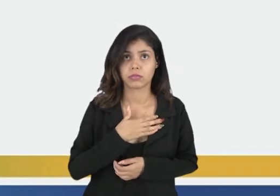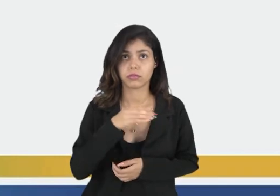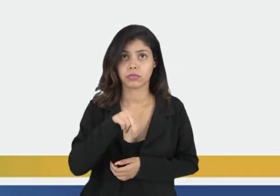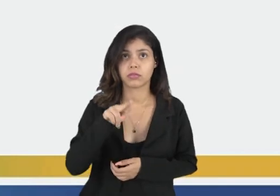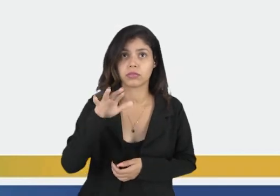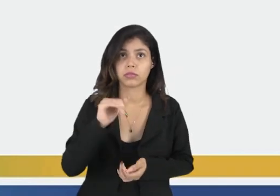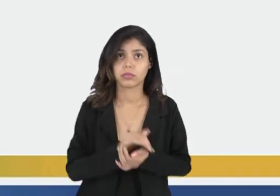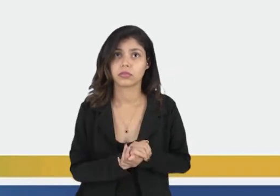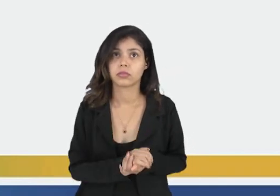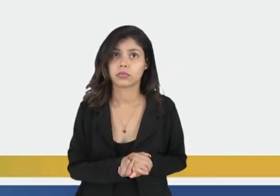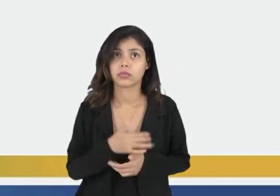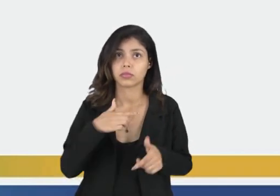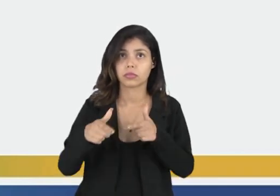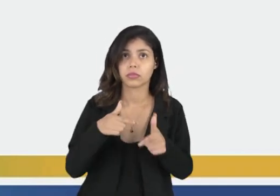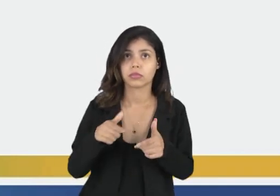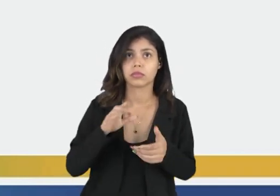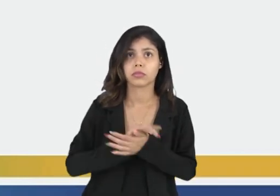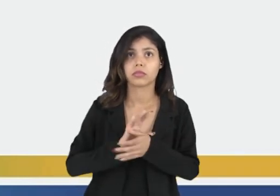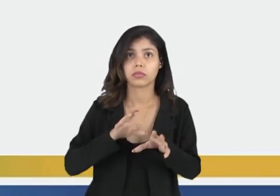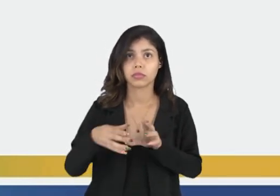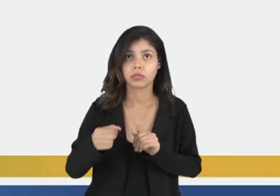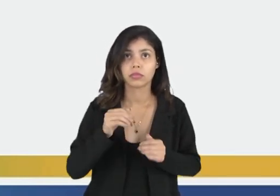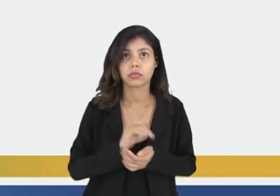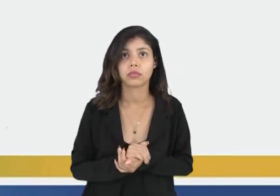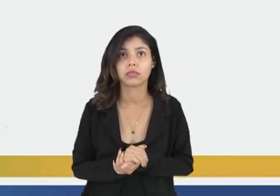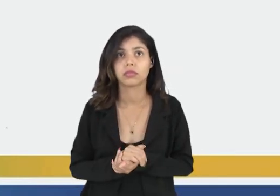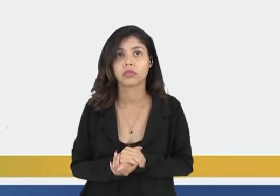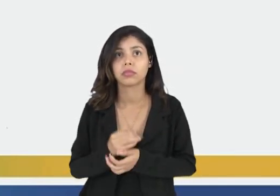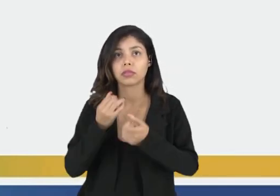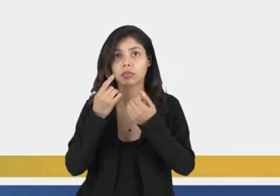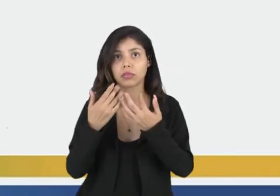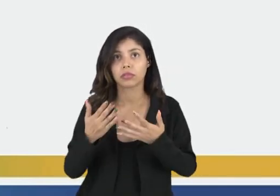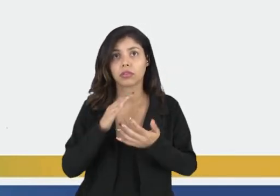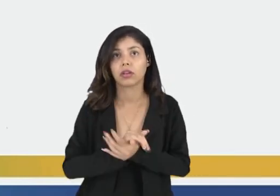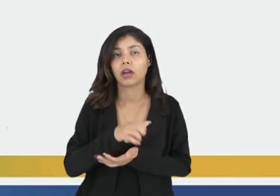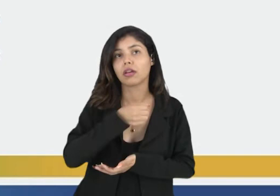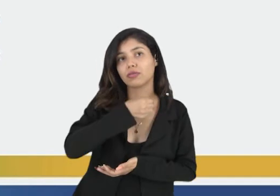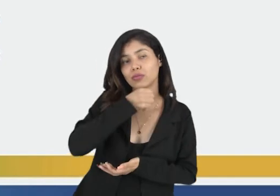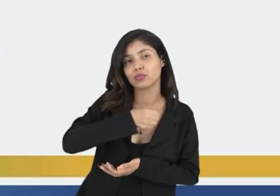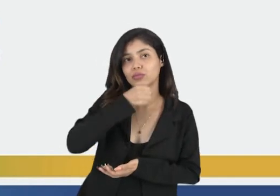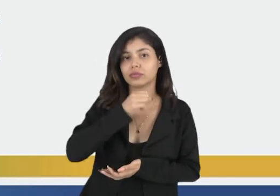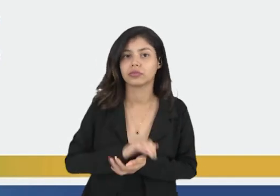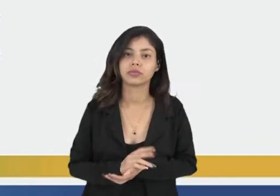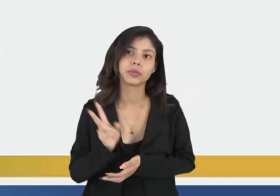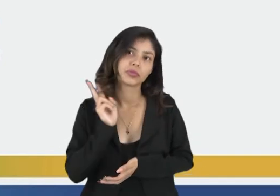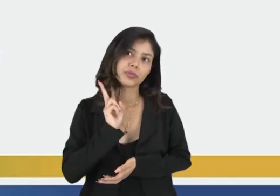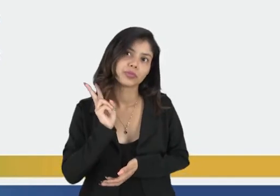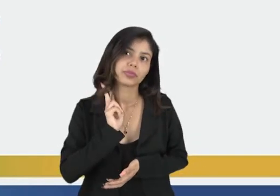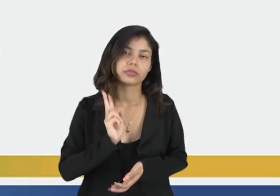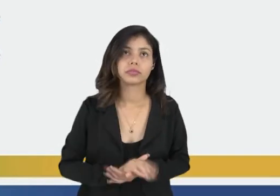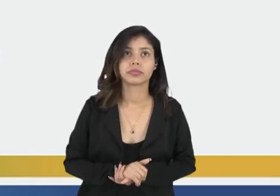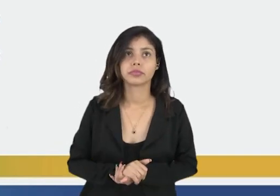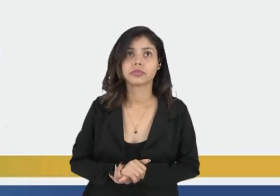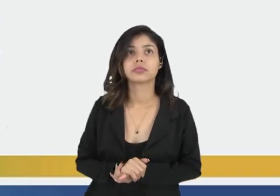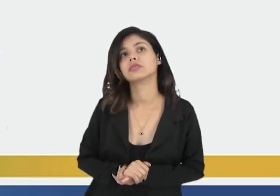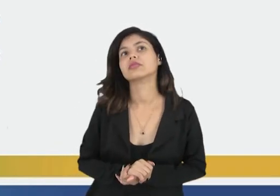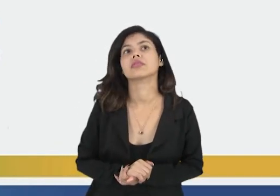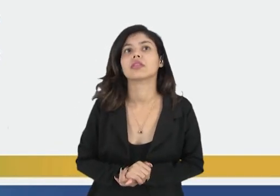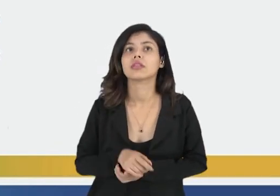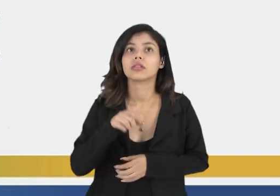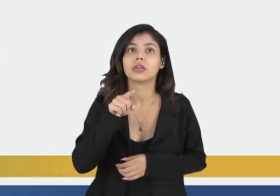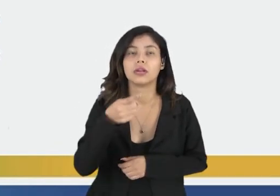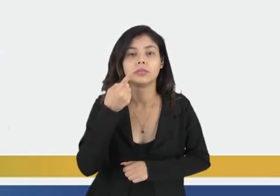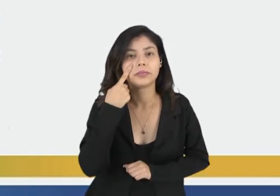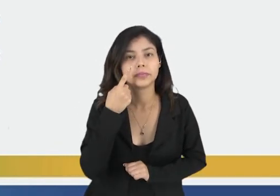neta, uma garota que trabalha formada, desabafa a avó de vítima.